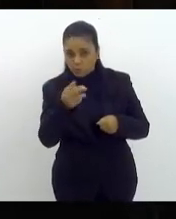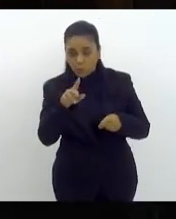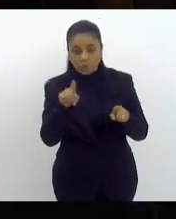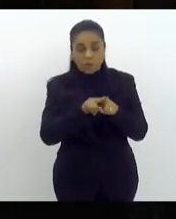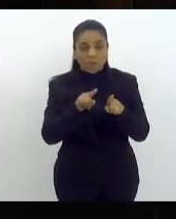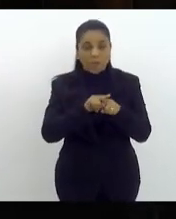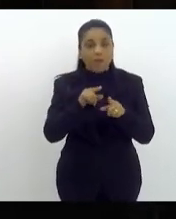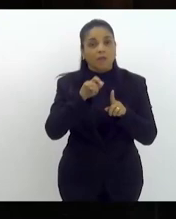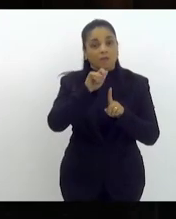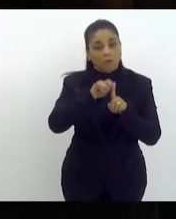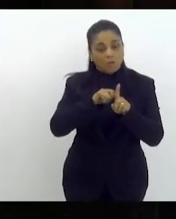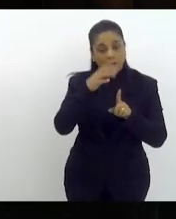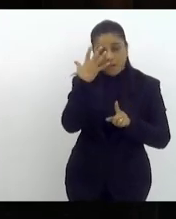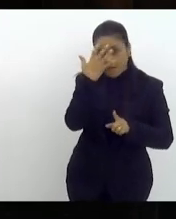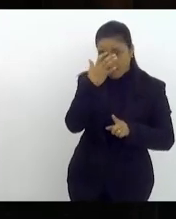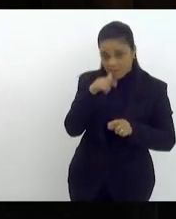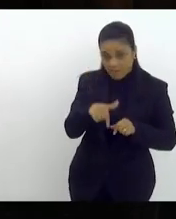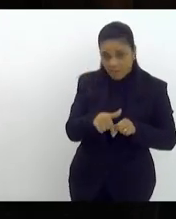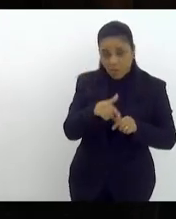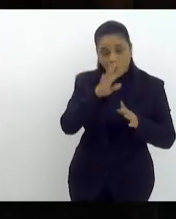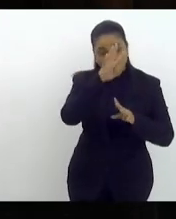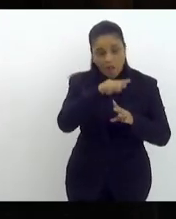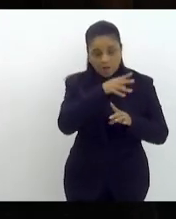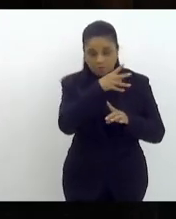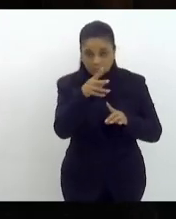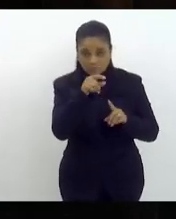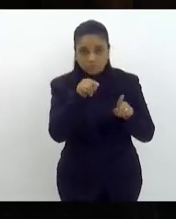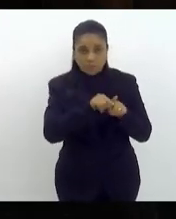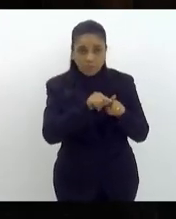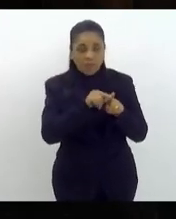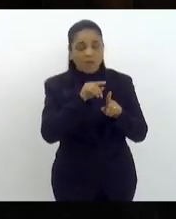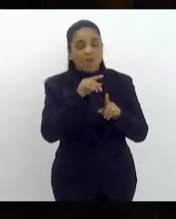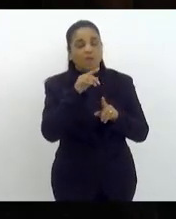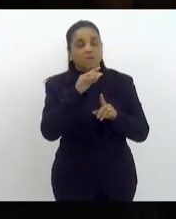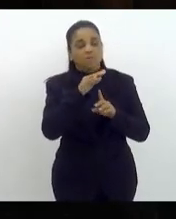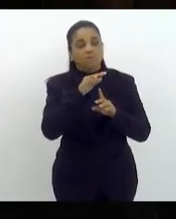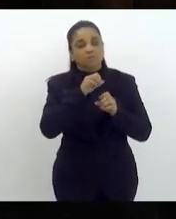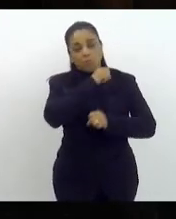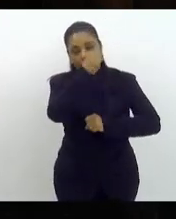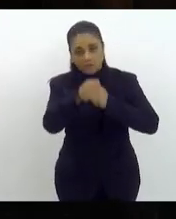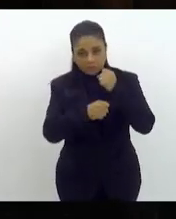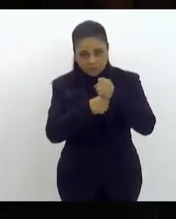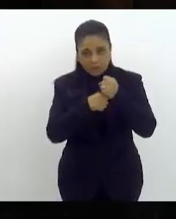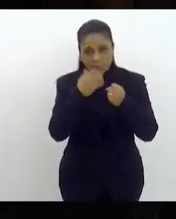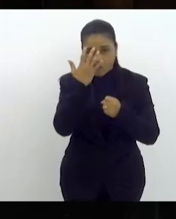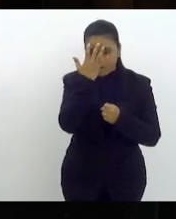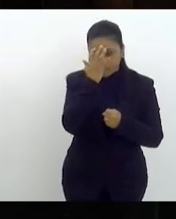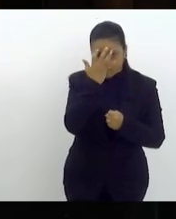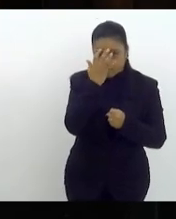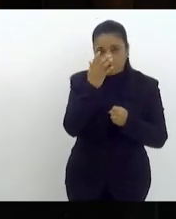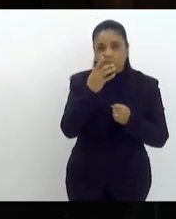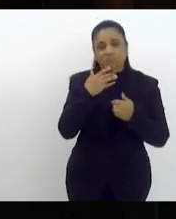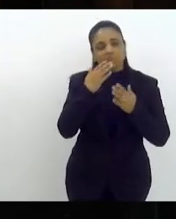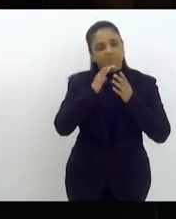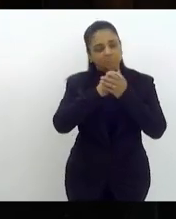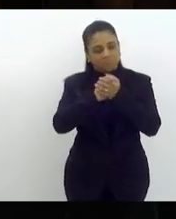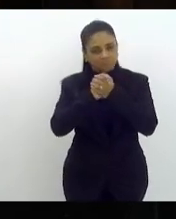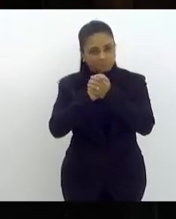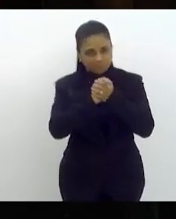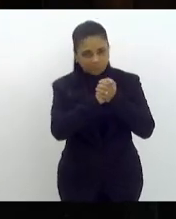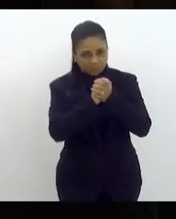antecipação de calendário para que já possa valer para o Carnaval seguinte então parabenizava a excelência pela iniciativa